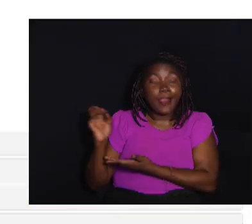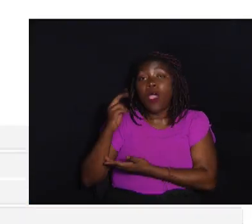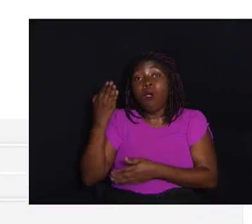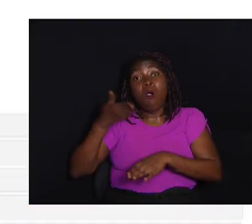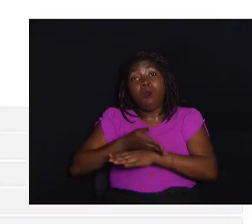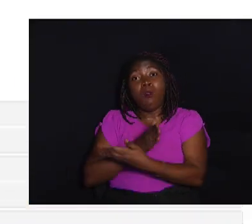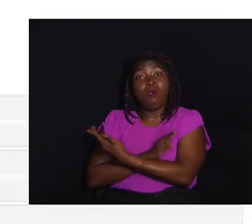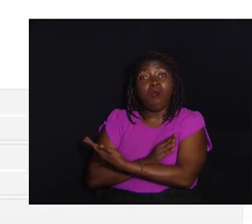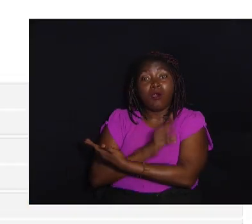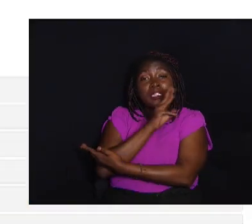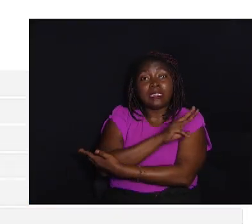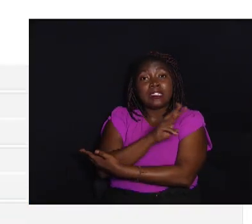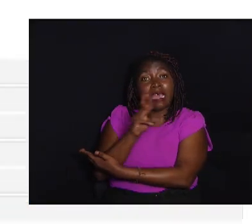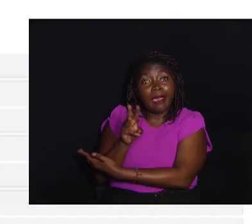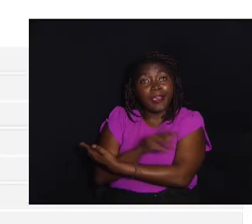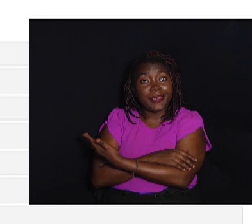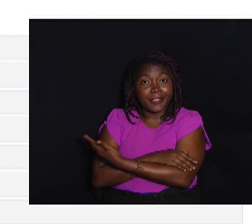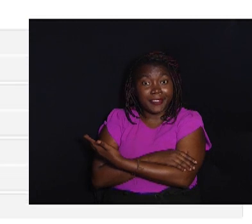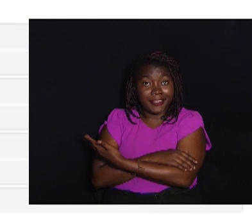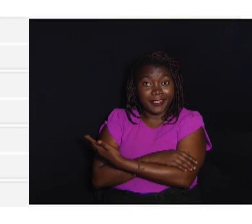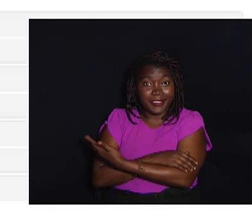site serviços, sem ser cedilha, né?